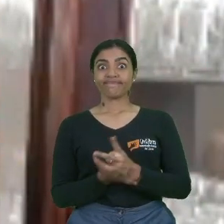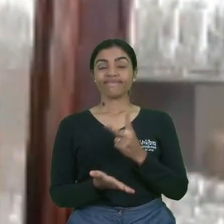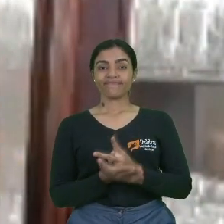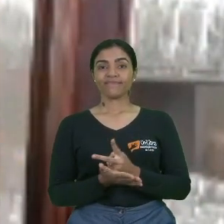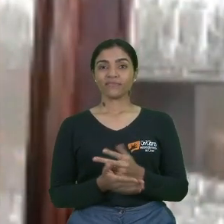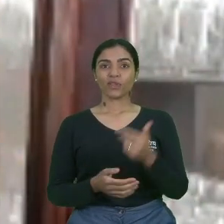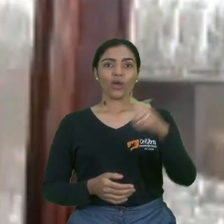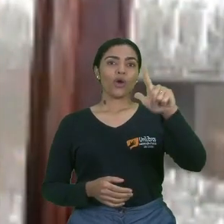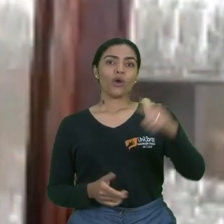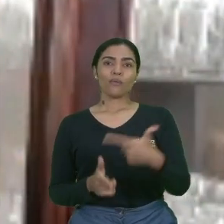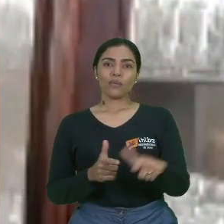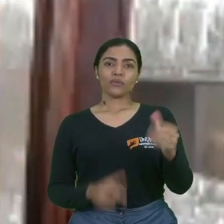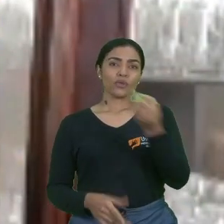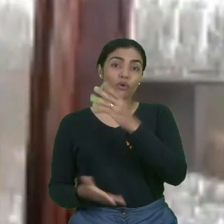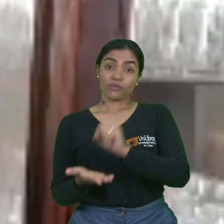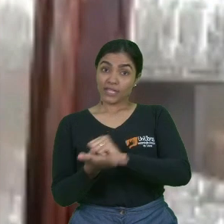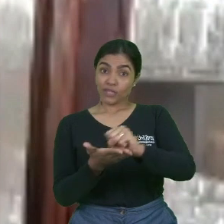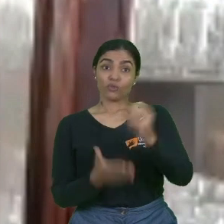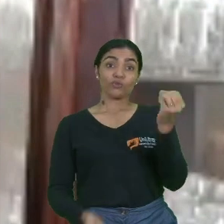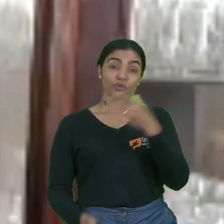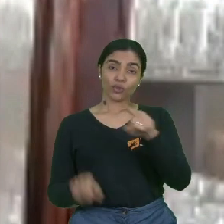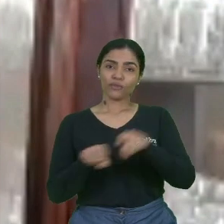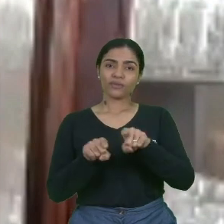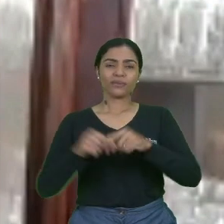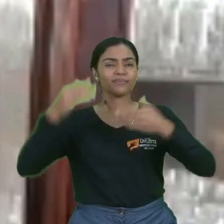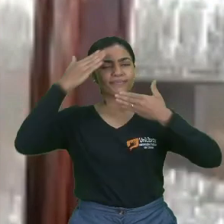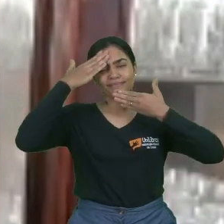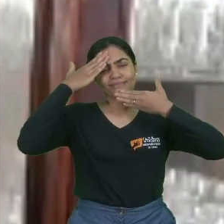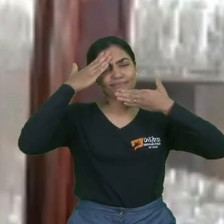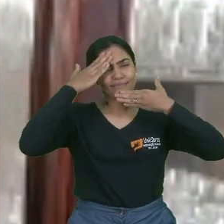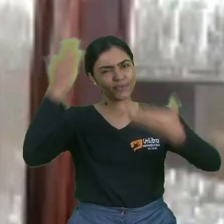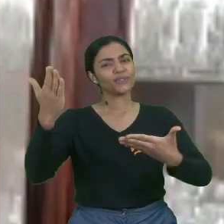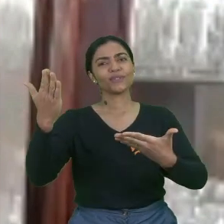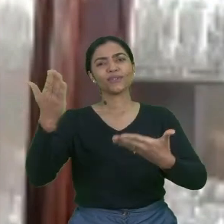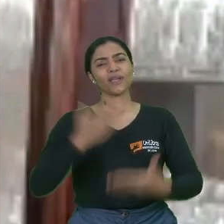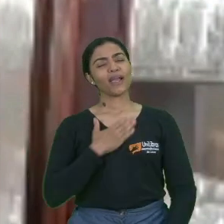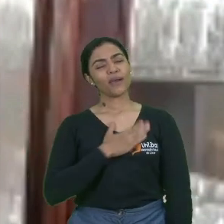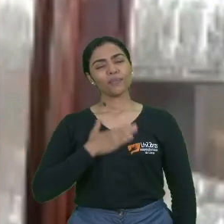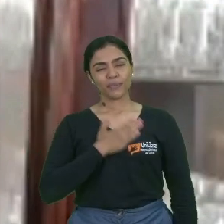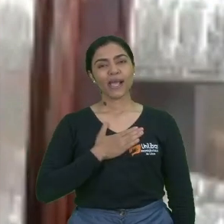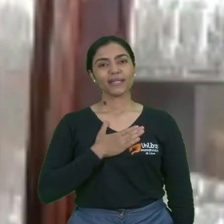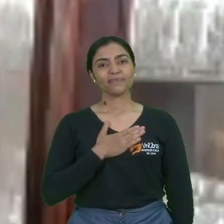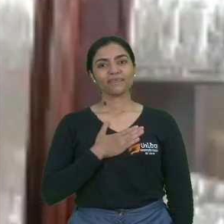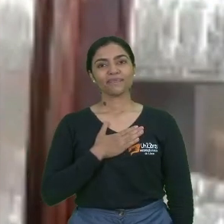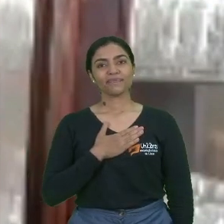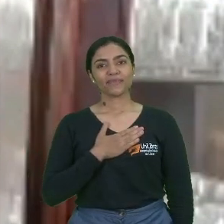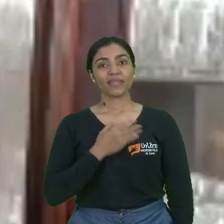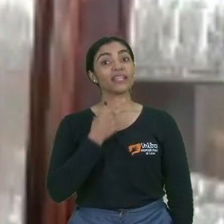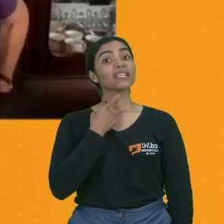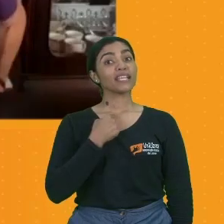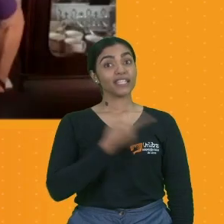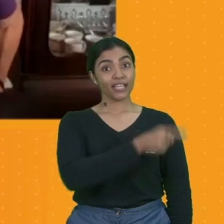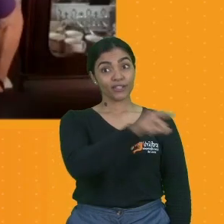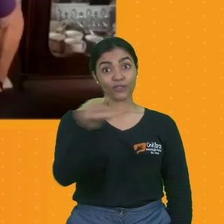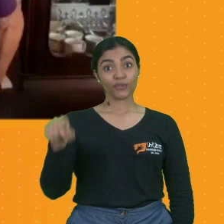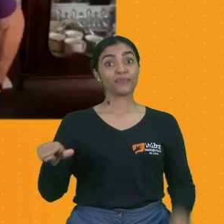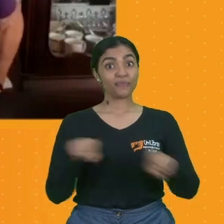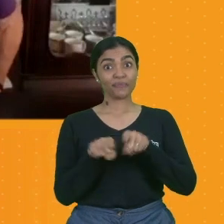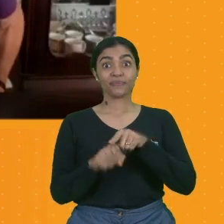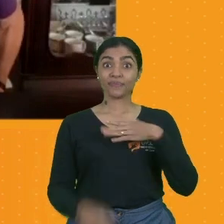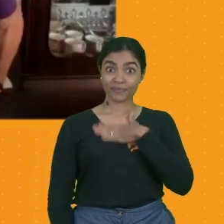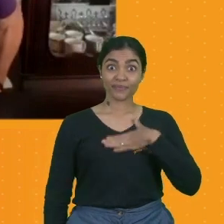outros cursos também Muitíssimo obrigado por todo o que é muito tempo que você está